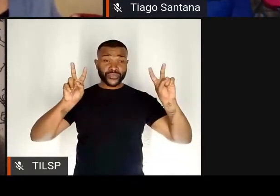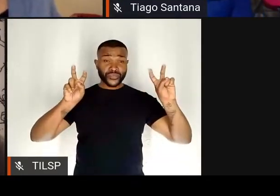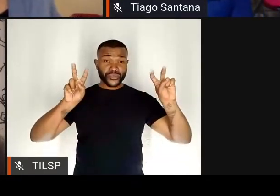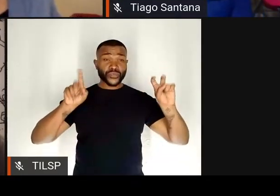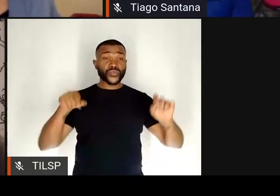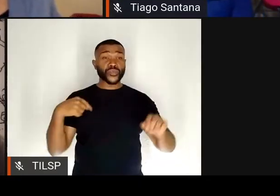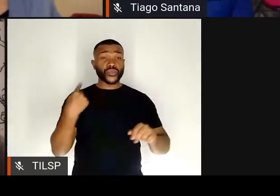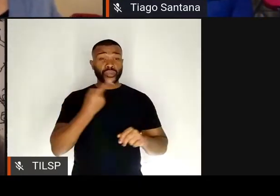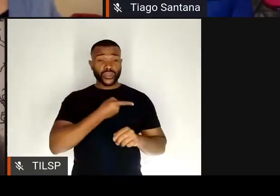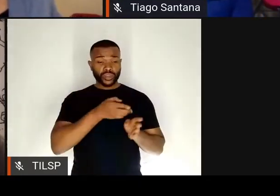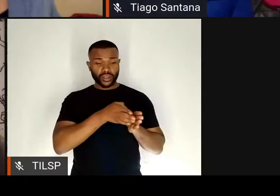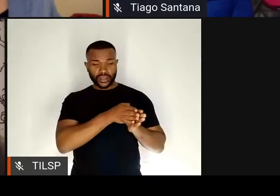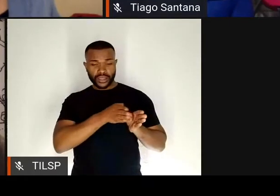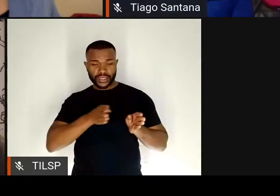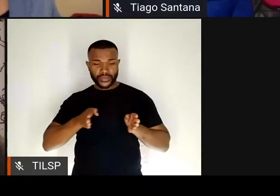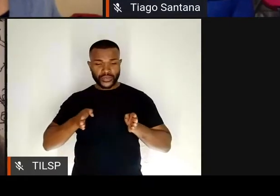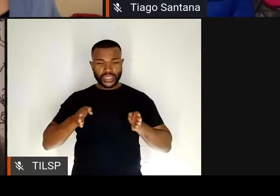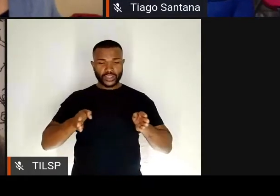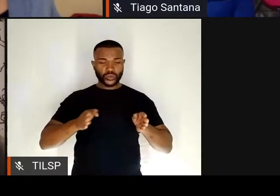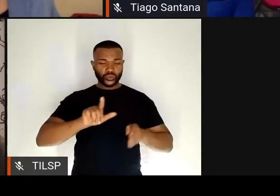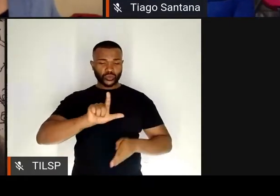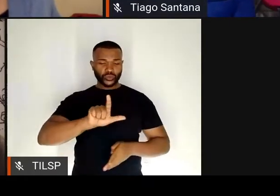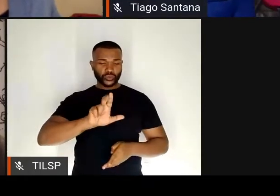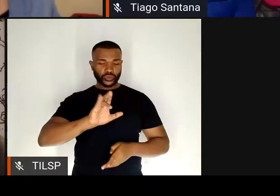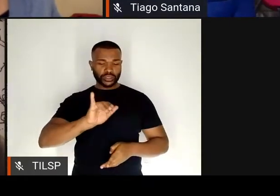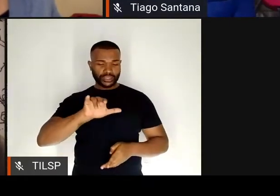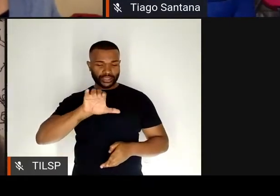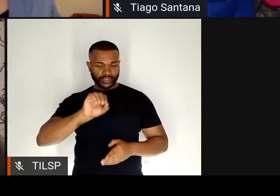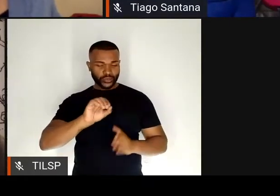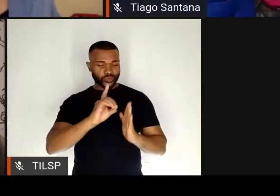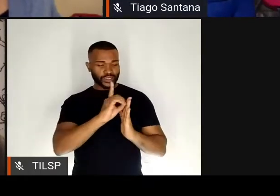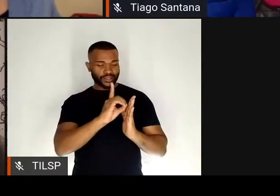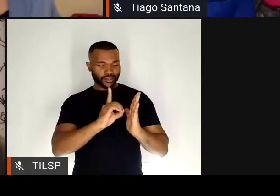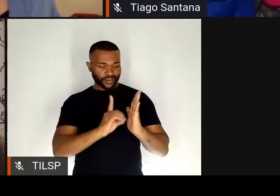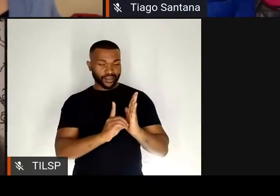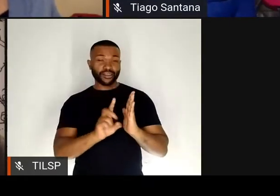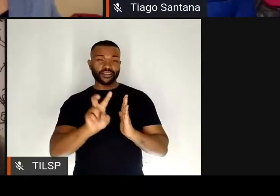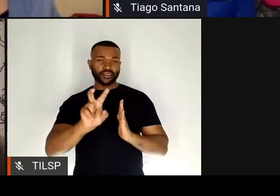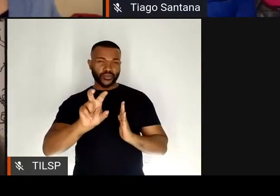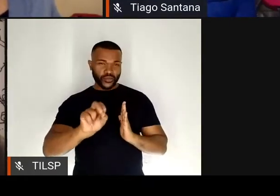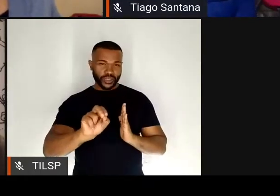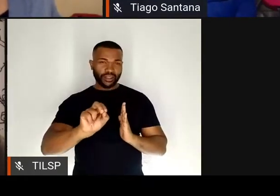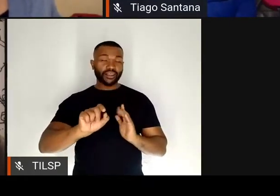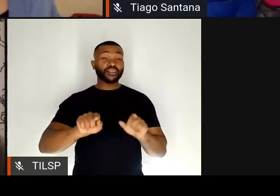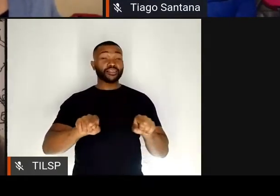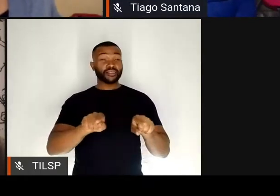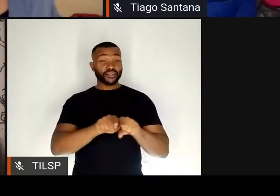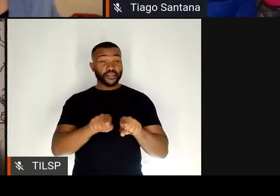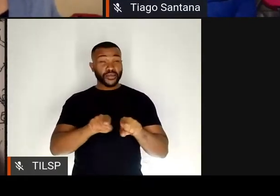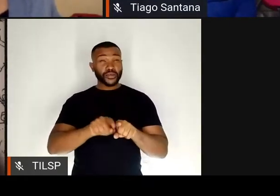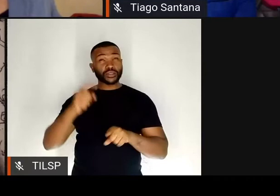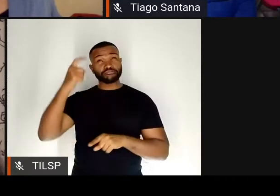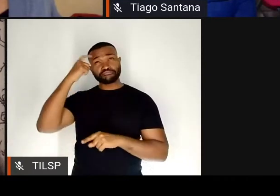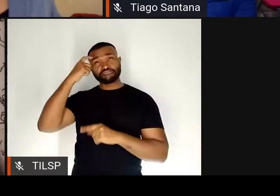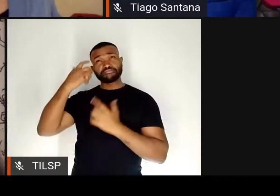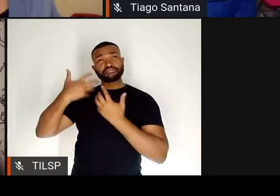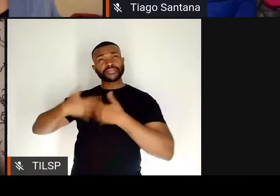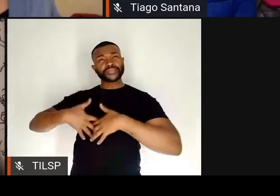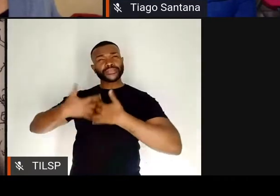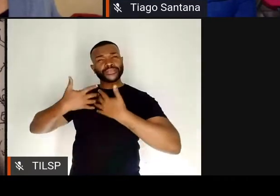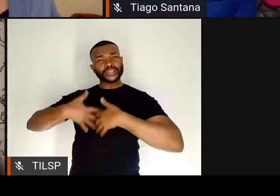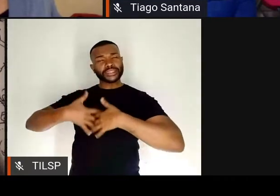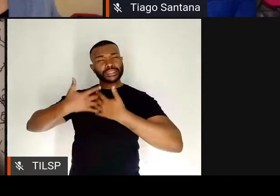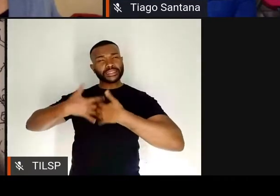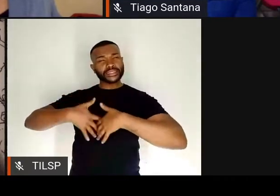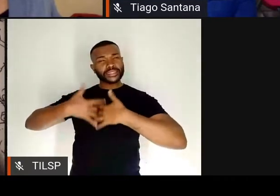período do Luciano, né, da década de 50, como você bem colocou, do pós-guerra, e depois também com uma reflexão simultânea sobre